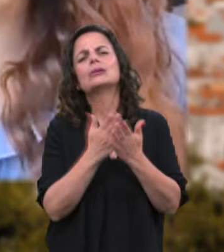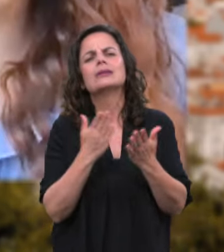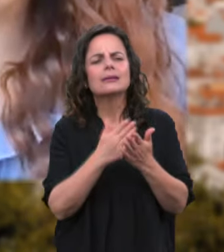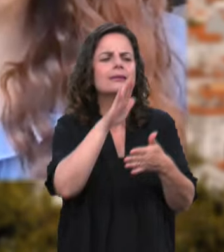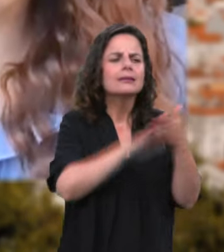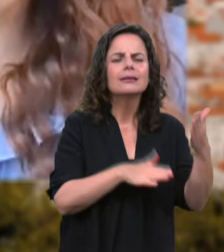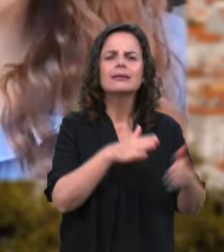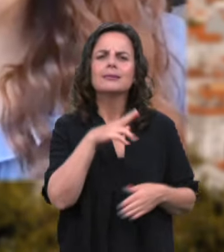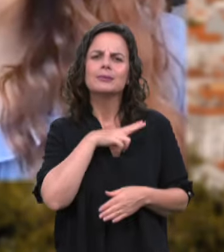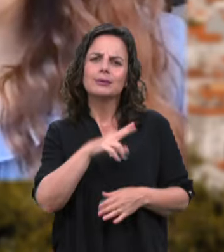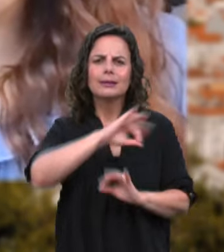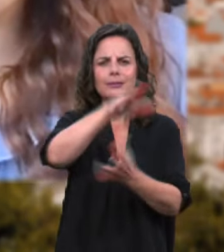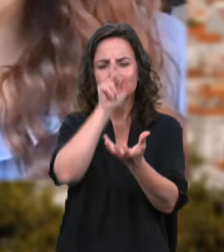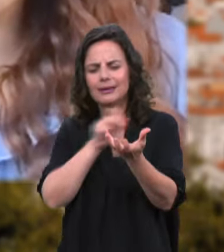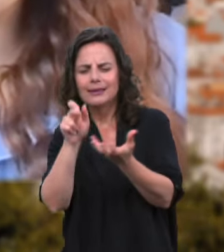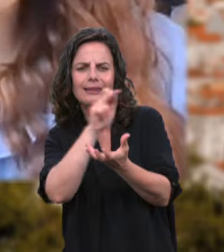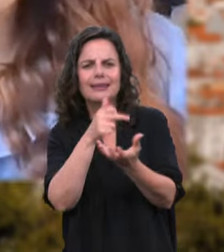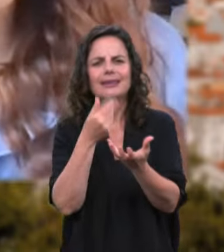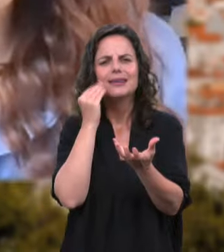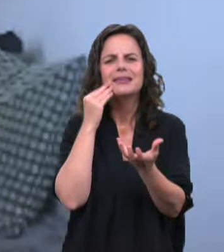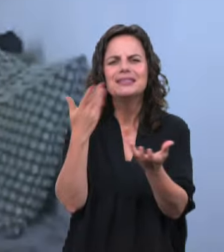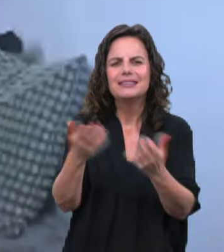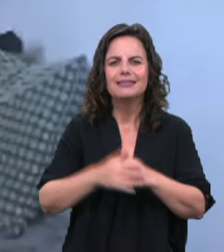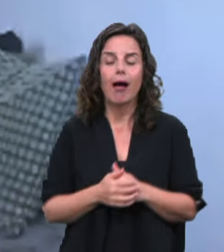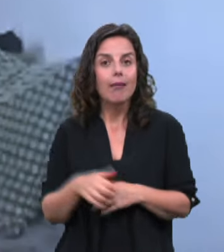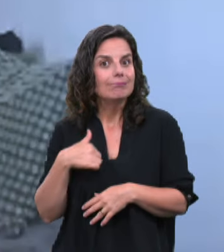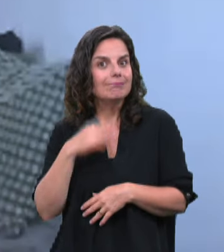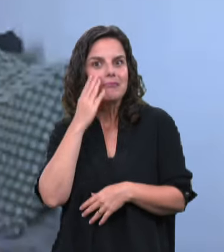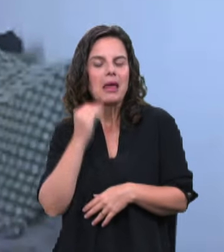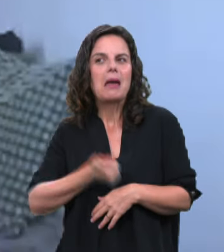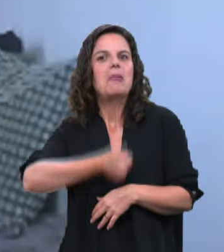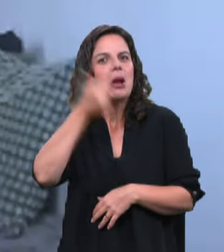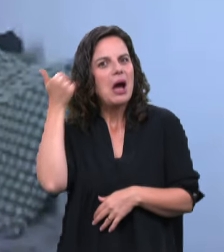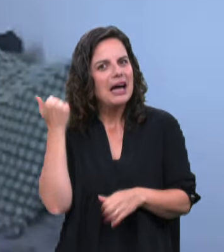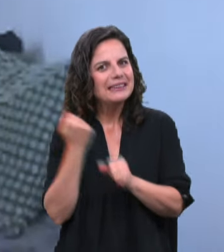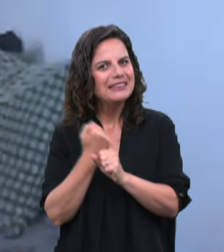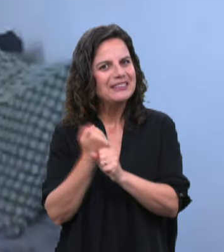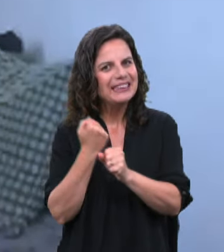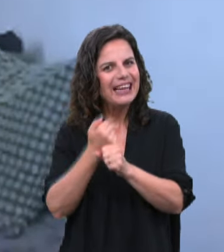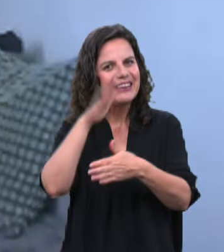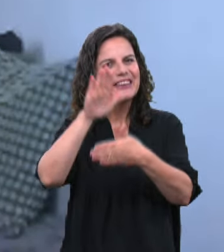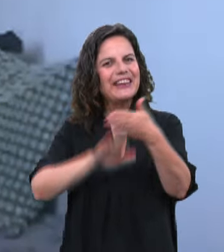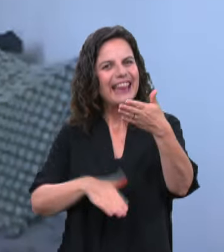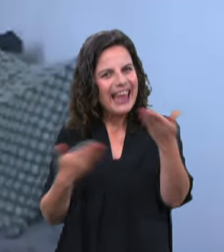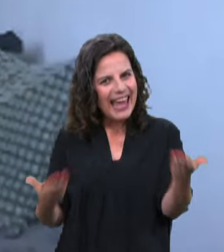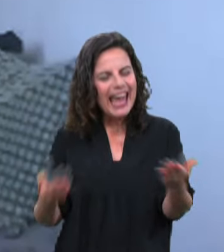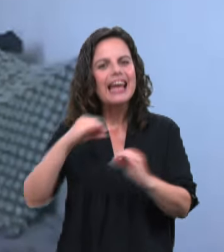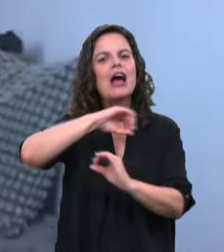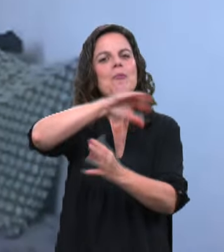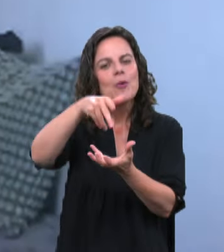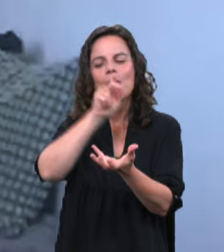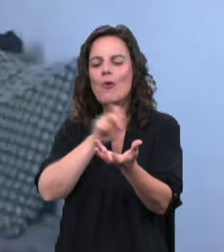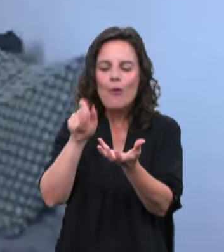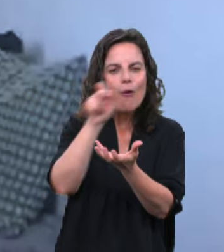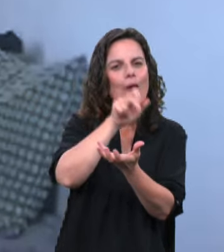com colegas portugueses e espalhados pelo mundo? Ah, eu acho que é muito melhor trabalhar com colegas em diferentes partes do